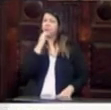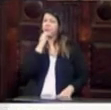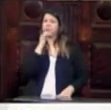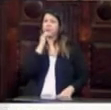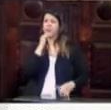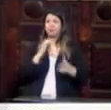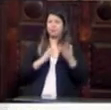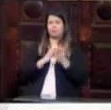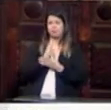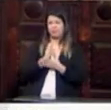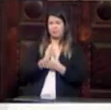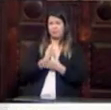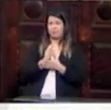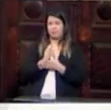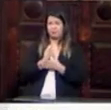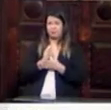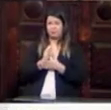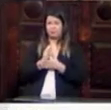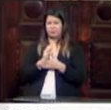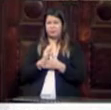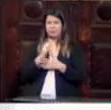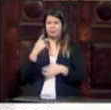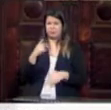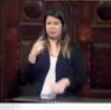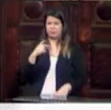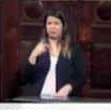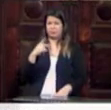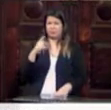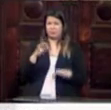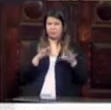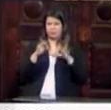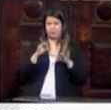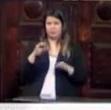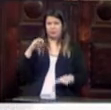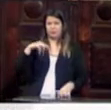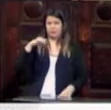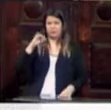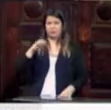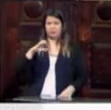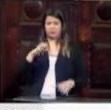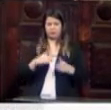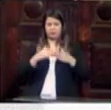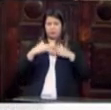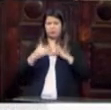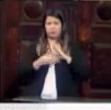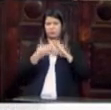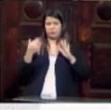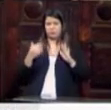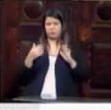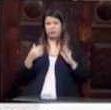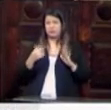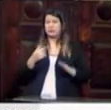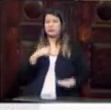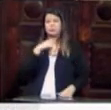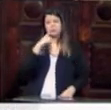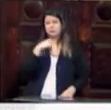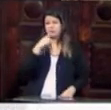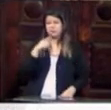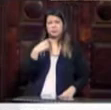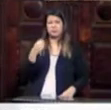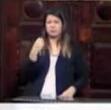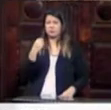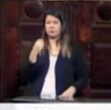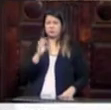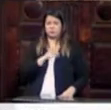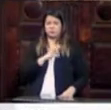Carlos Mink, que foi retirado de pauta, que fala sobre os autos de resistência. Não é possível que a gente considere normal um